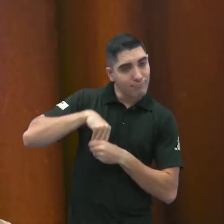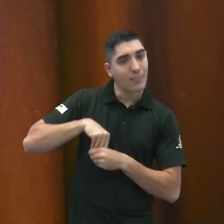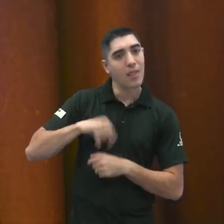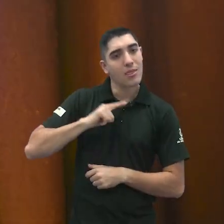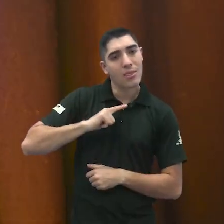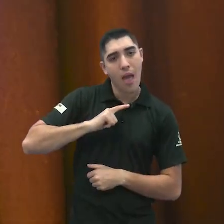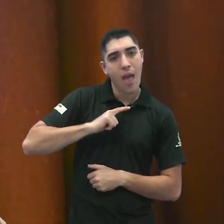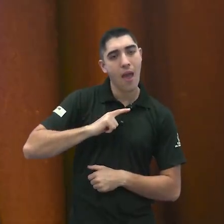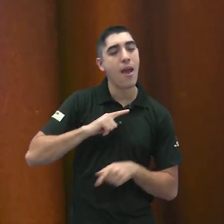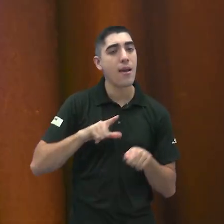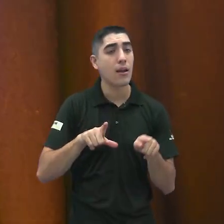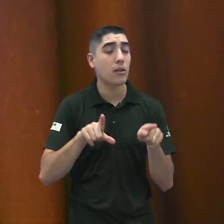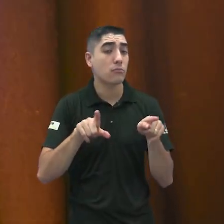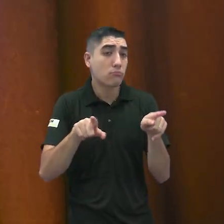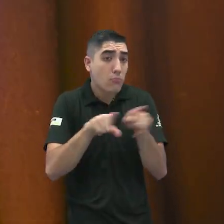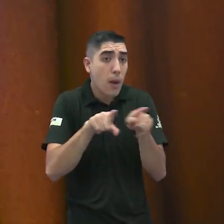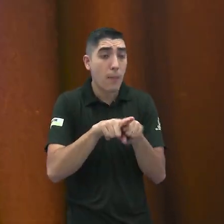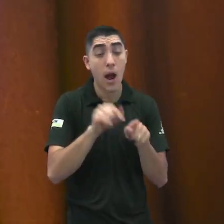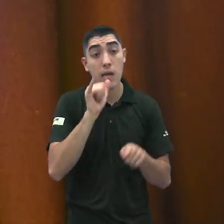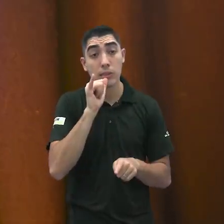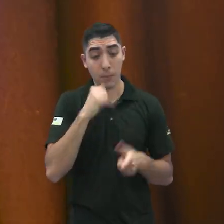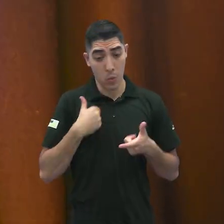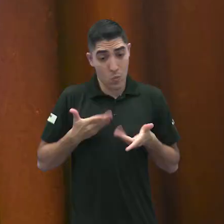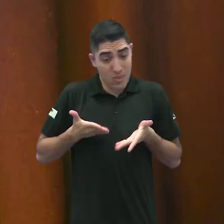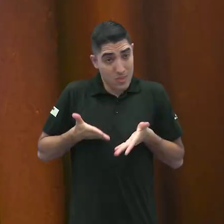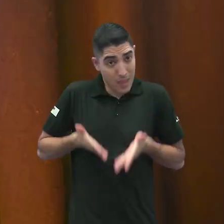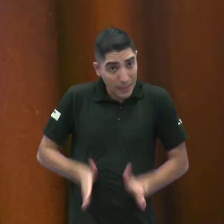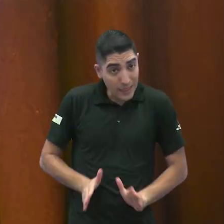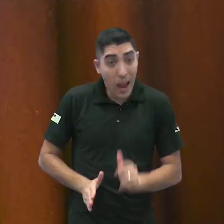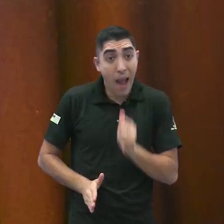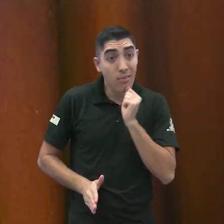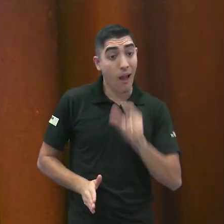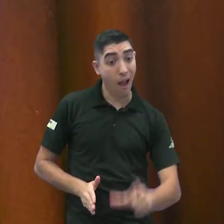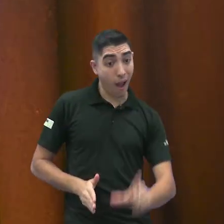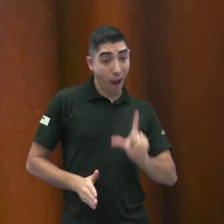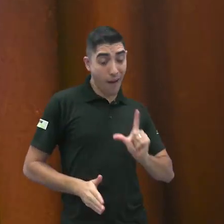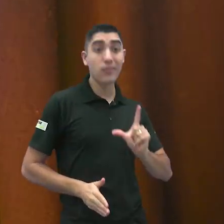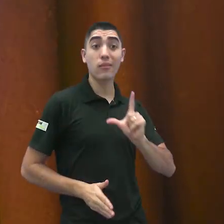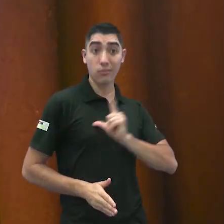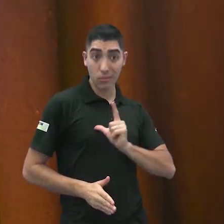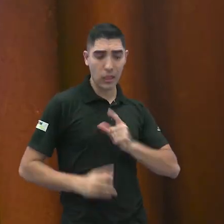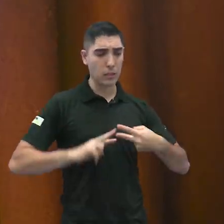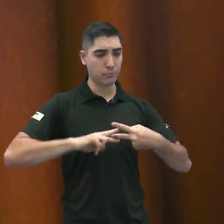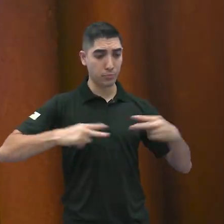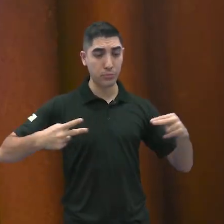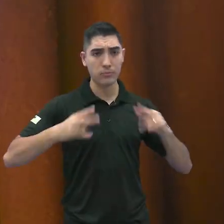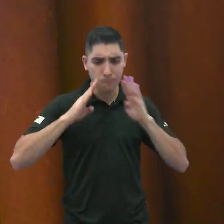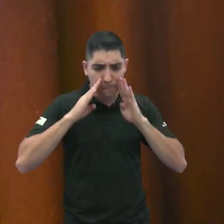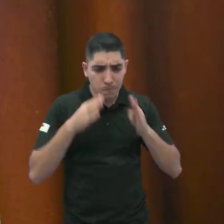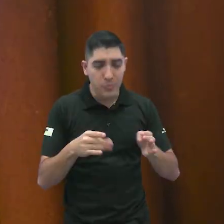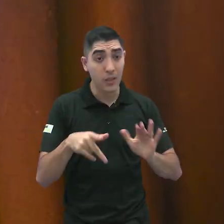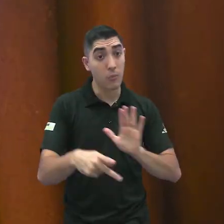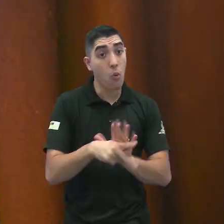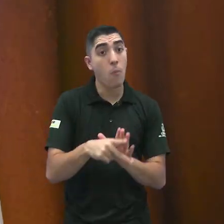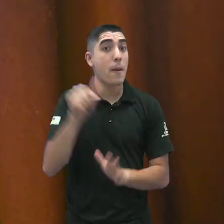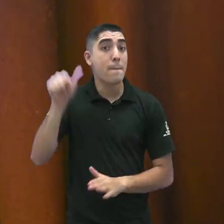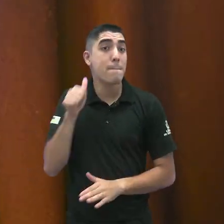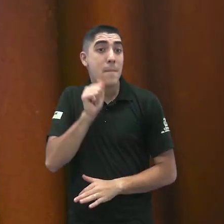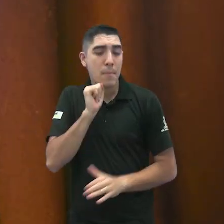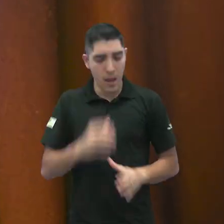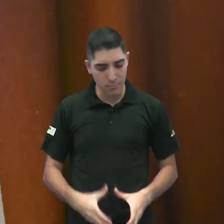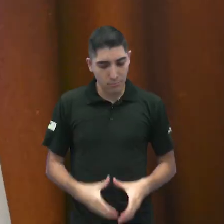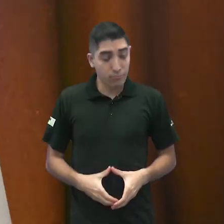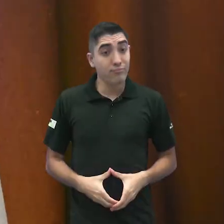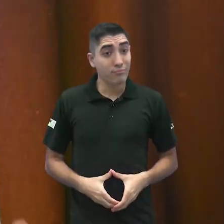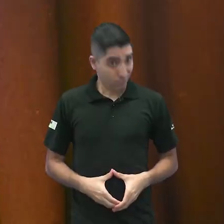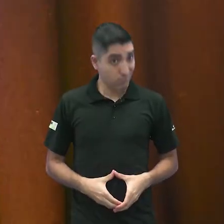componente que já existe até mesmo ali antes da gente nascer e que já pode ser avaliado e comprovado no útero. Quando a gente